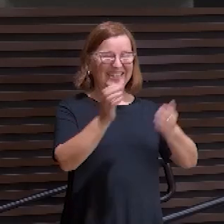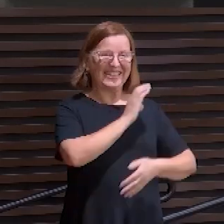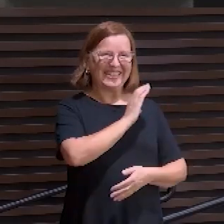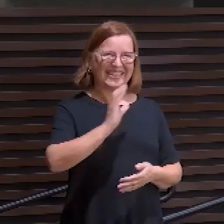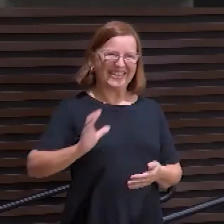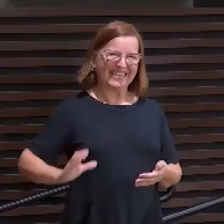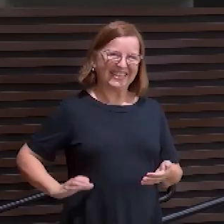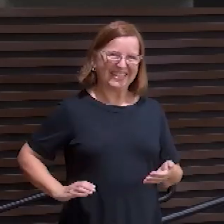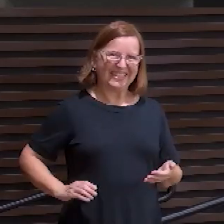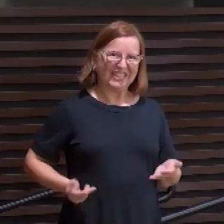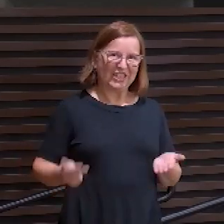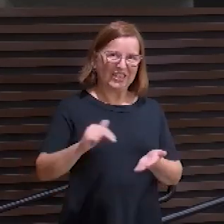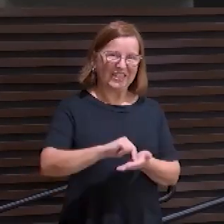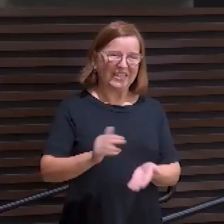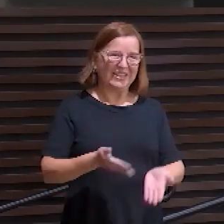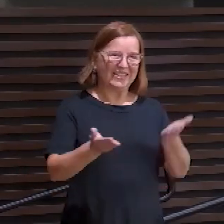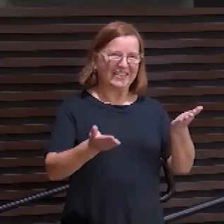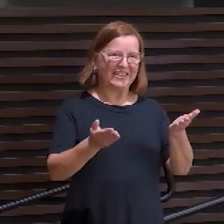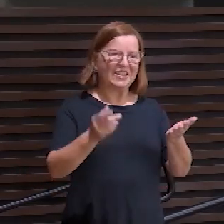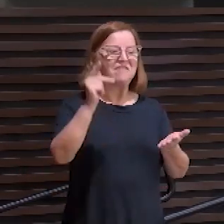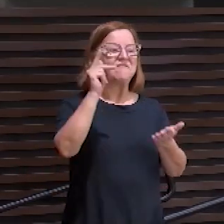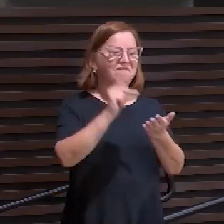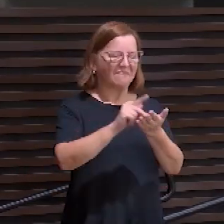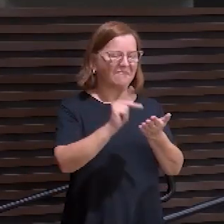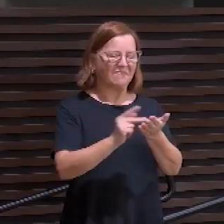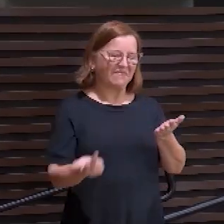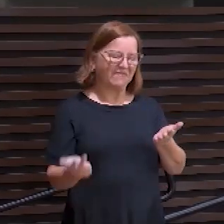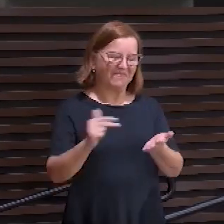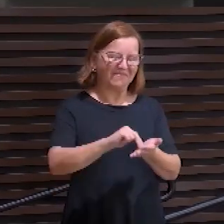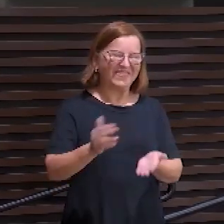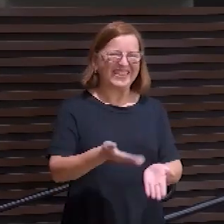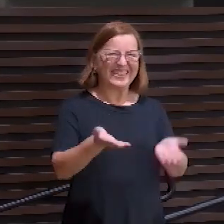Cristo ressuscitou.